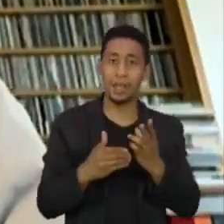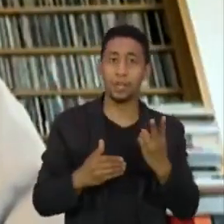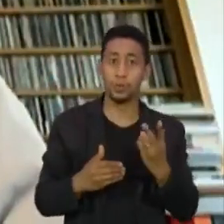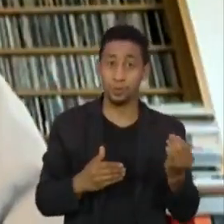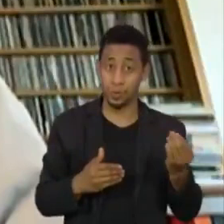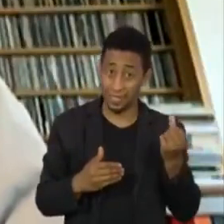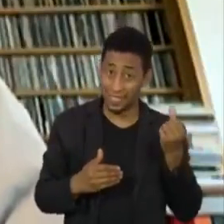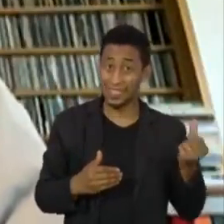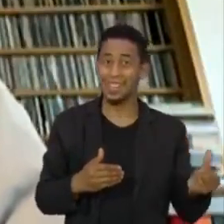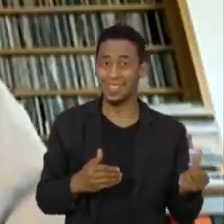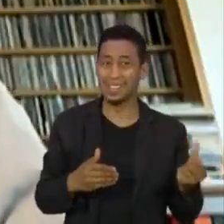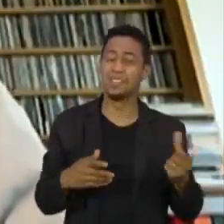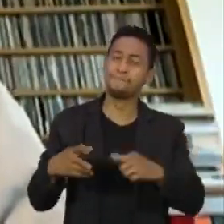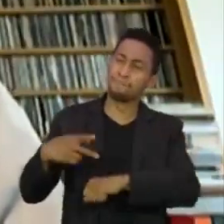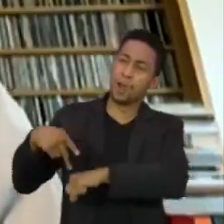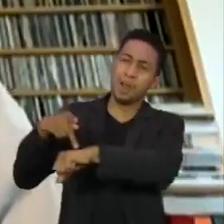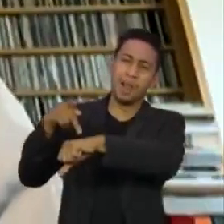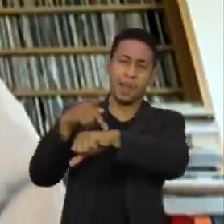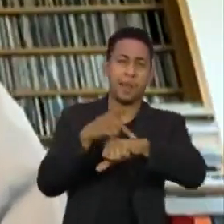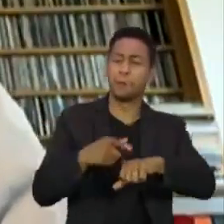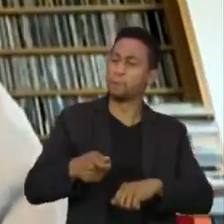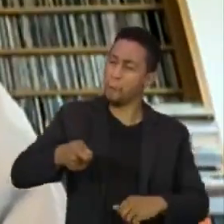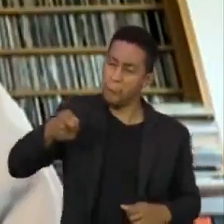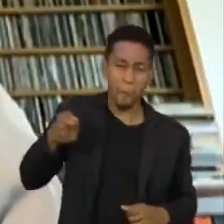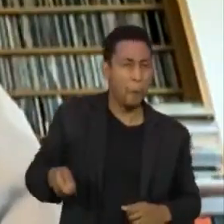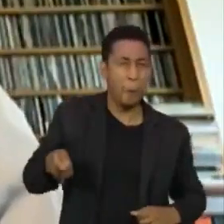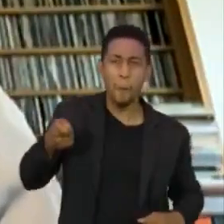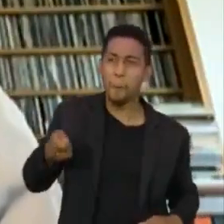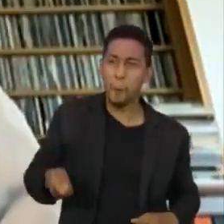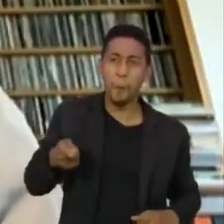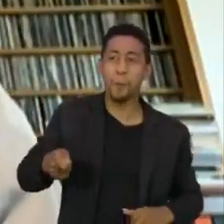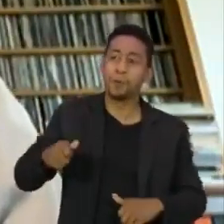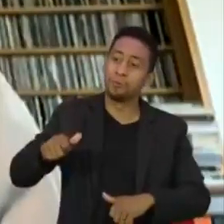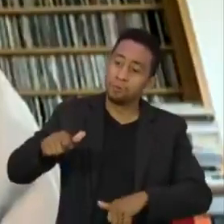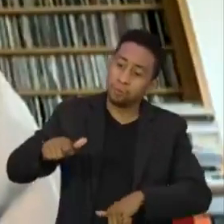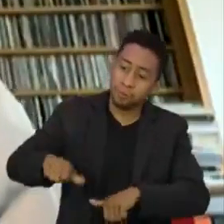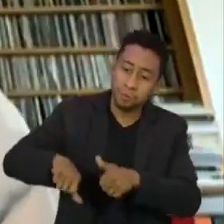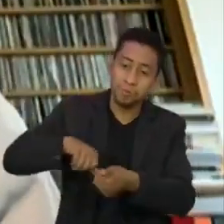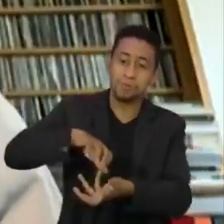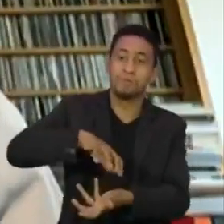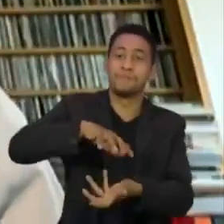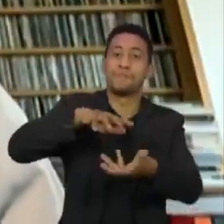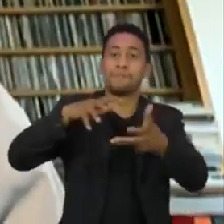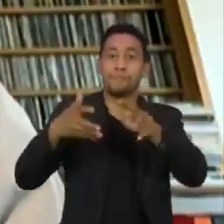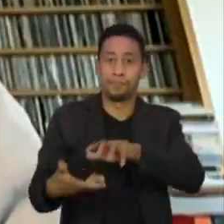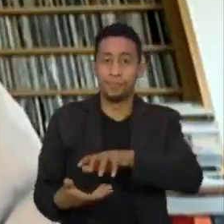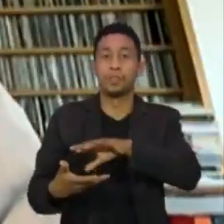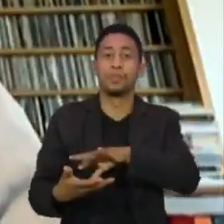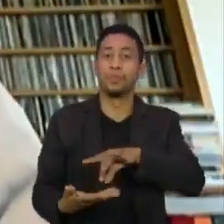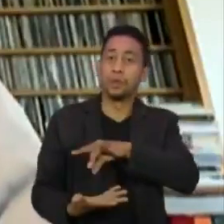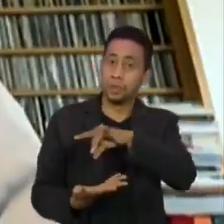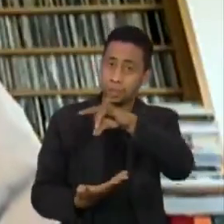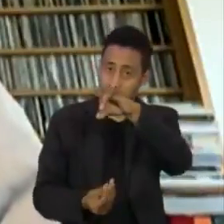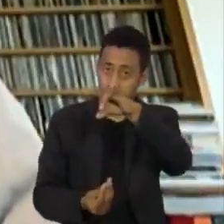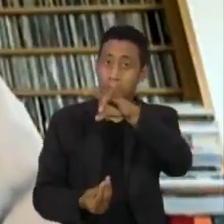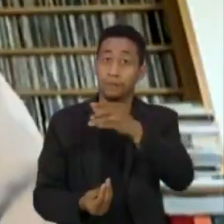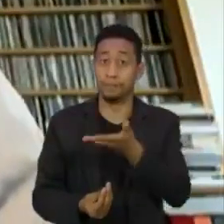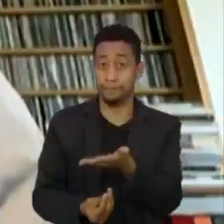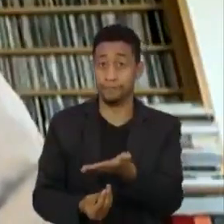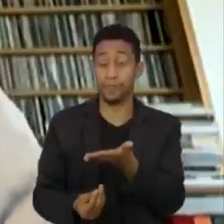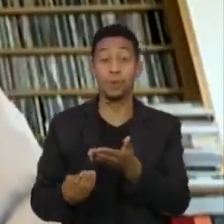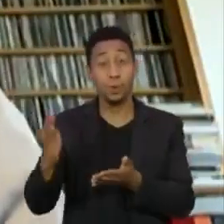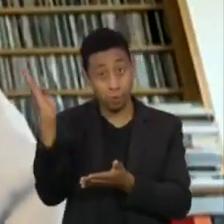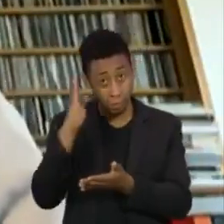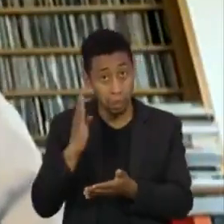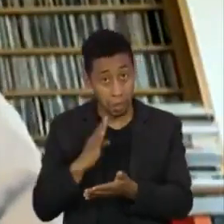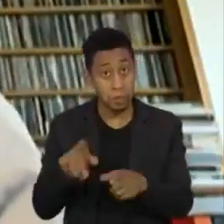de países que eram autoritários e se transformaram em democracias. Né? O Brasil é um deles. Né?